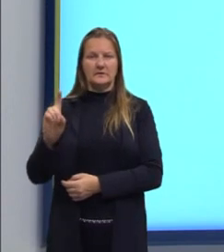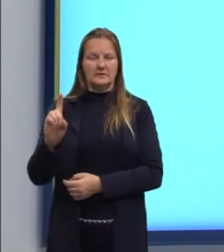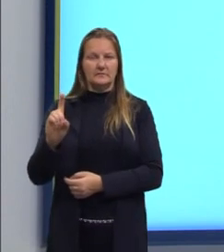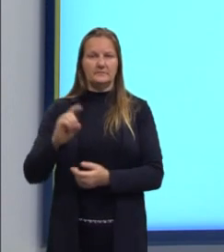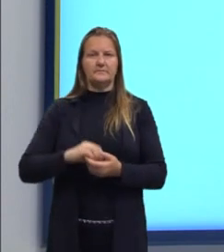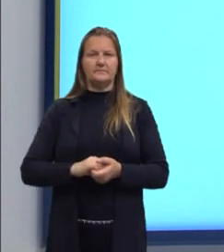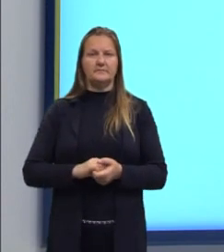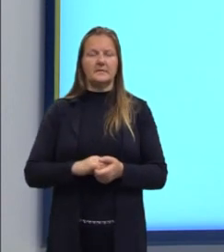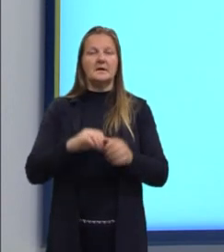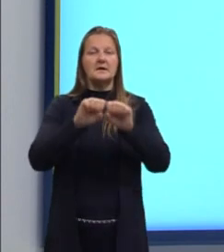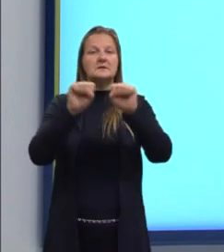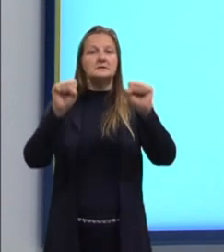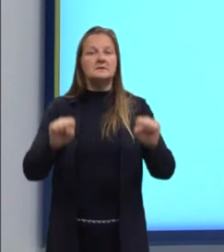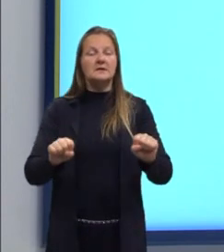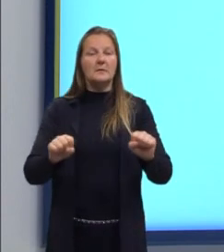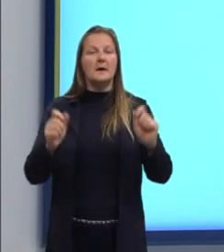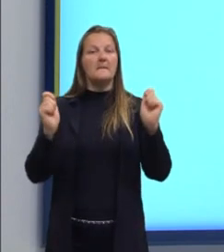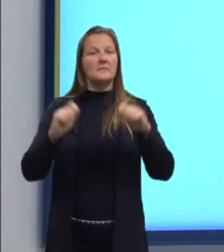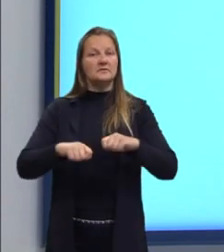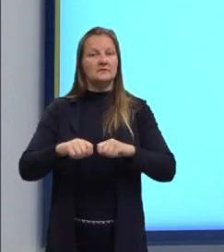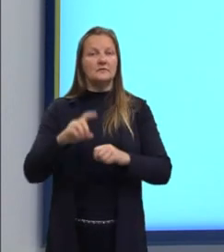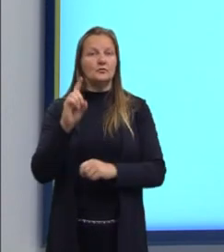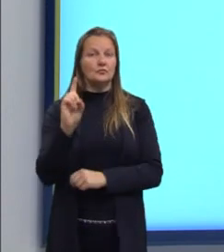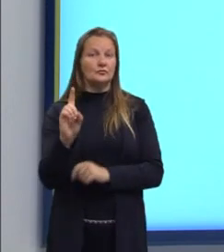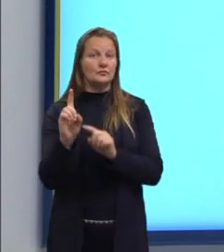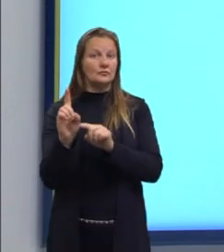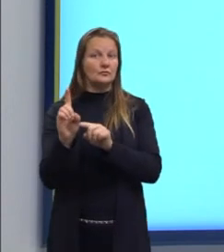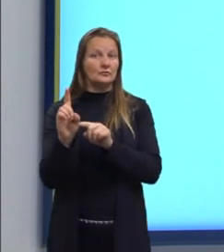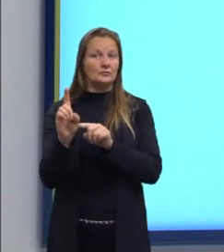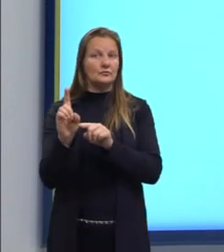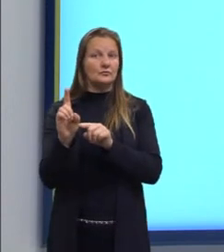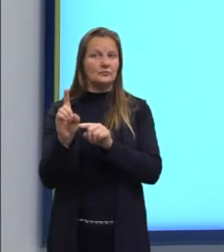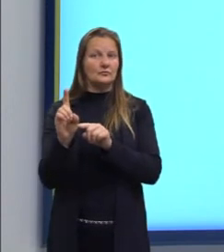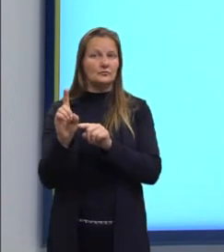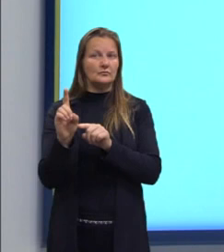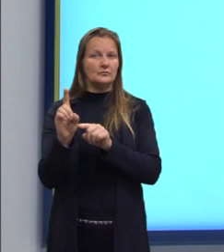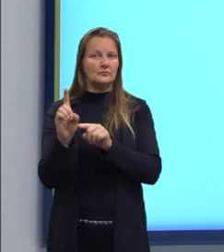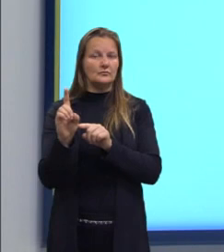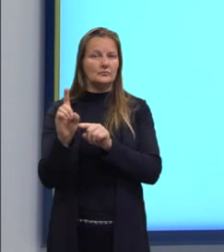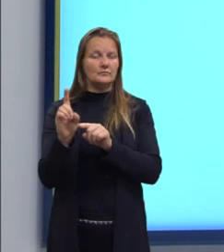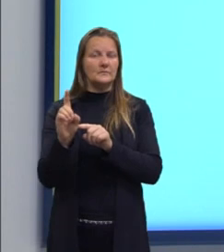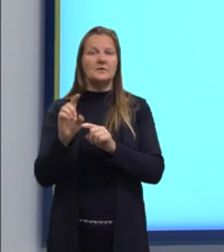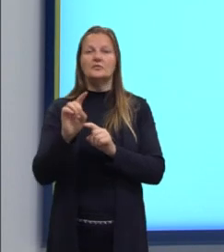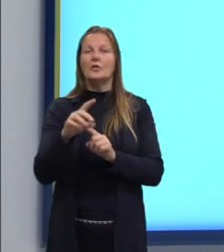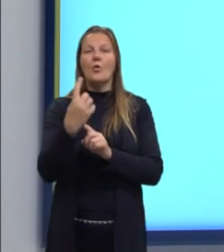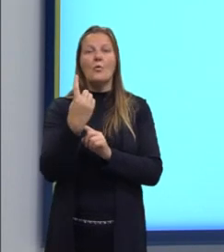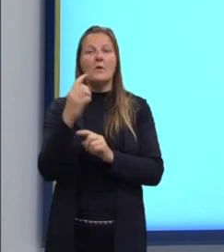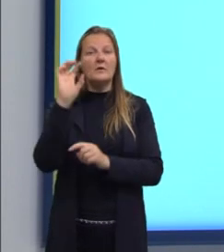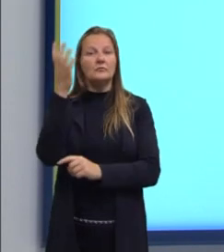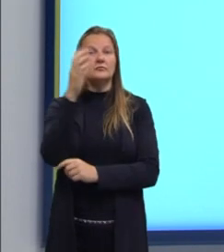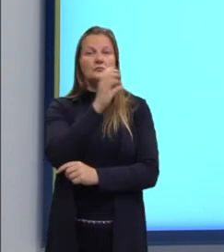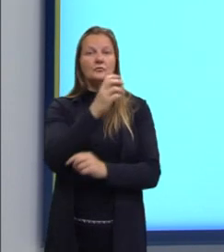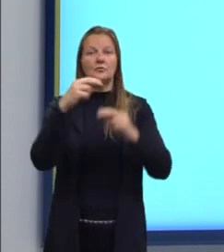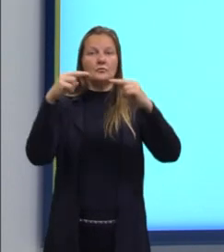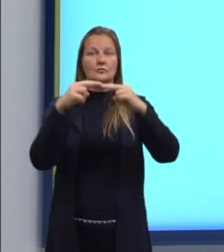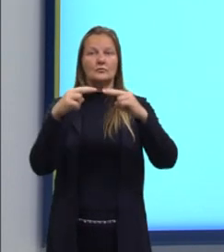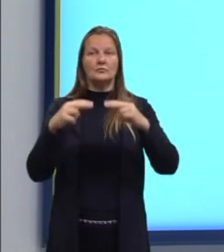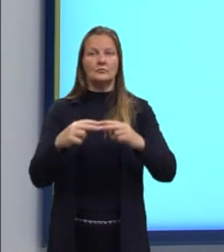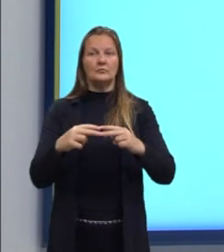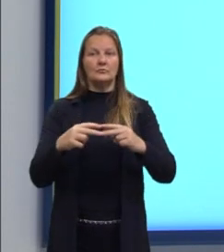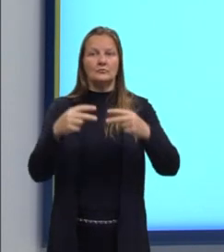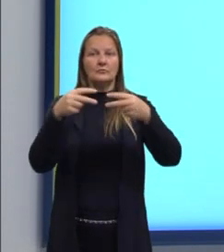o sistema possível determinado ele vai possuir sempre uma única solução então um par ordenado